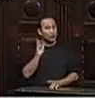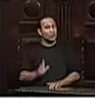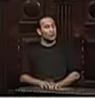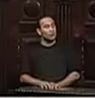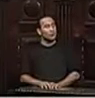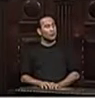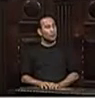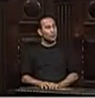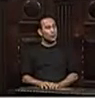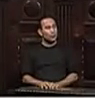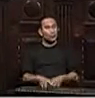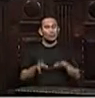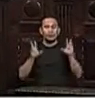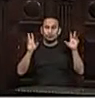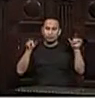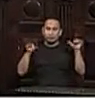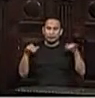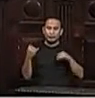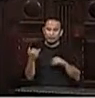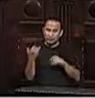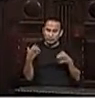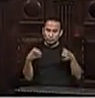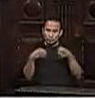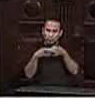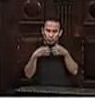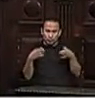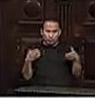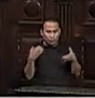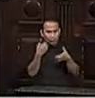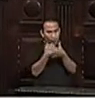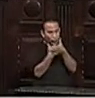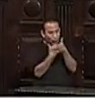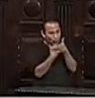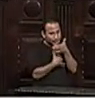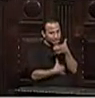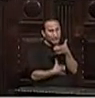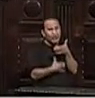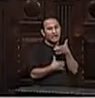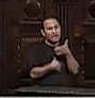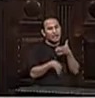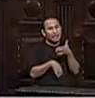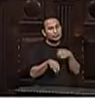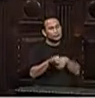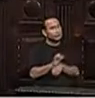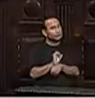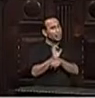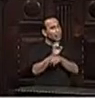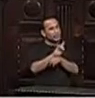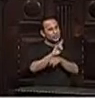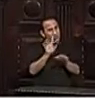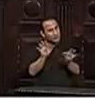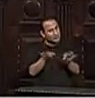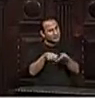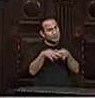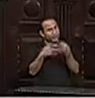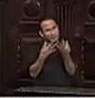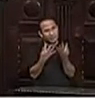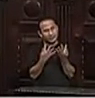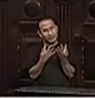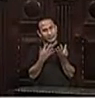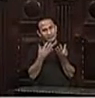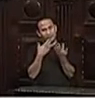precípua do Tribunal de Contas do Estado, e não simplesmente ver qual foi o espelho do